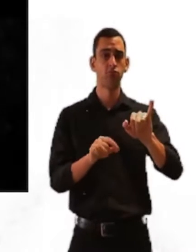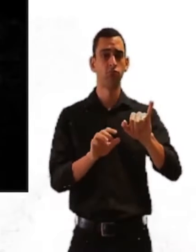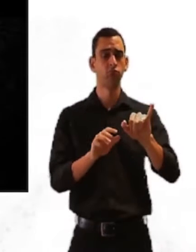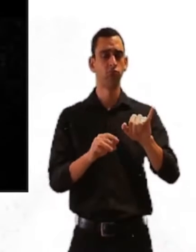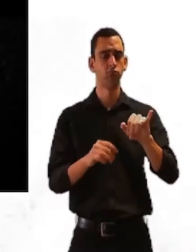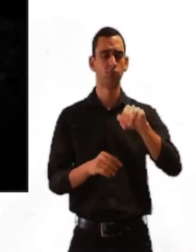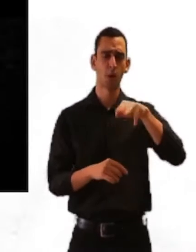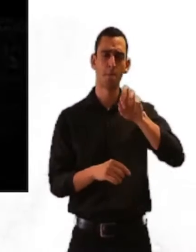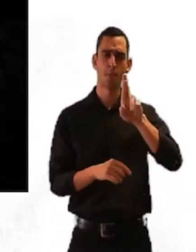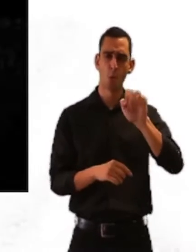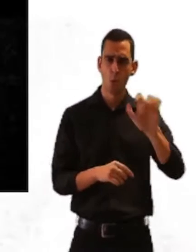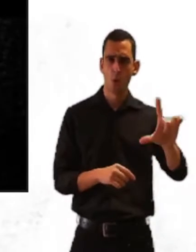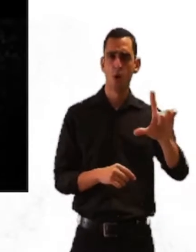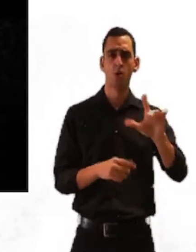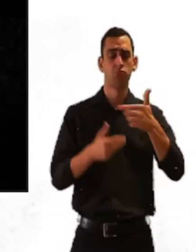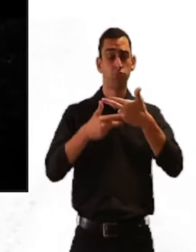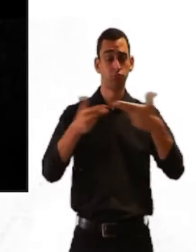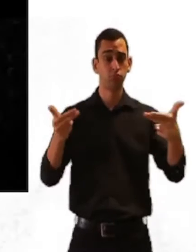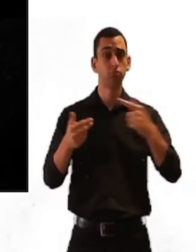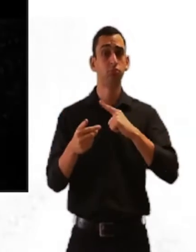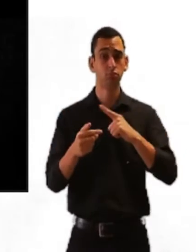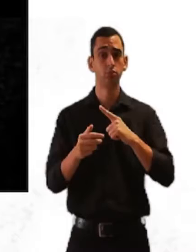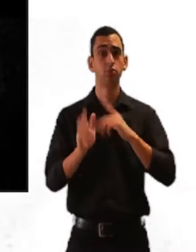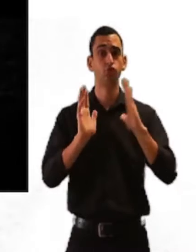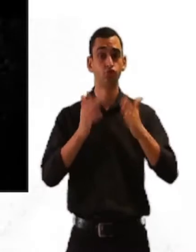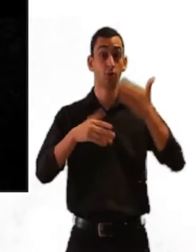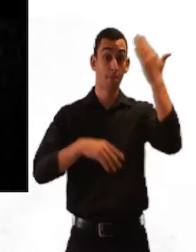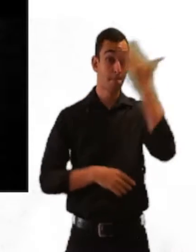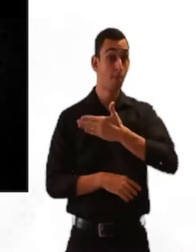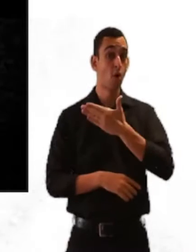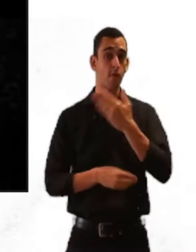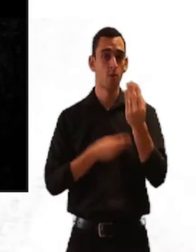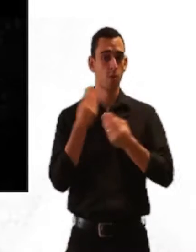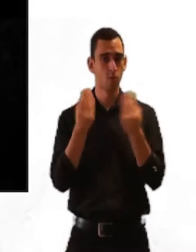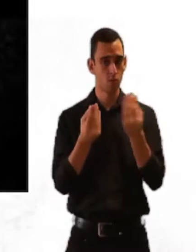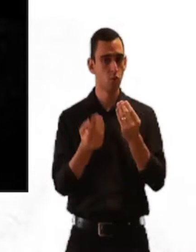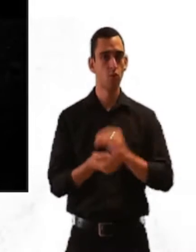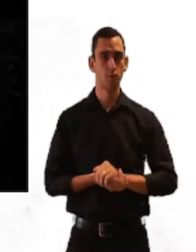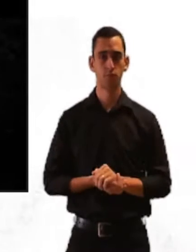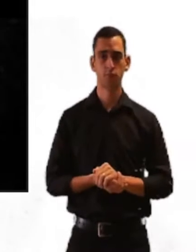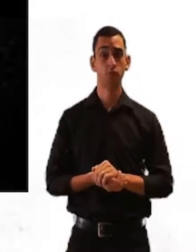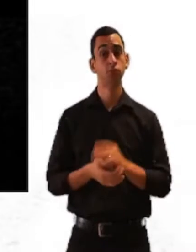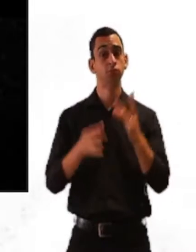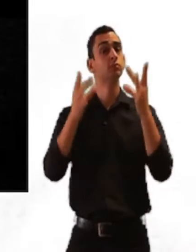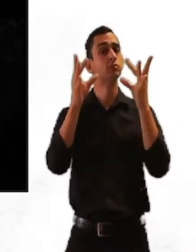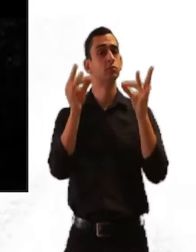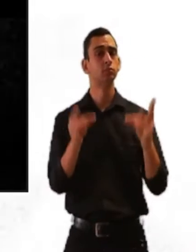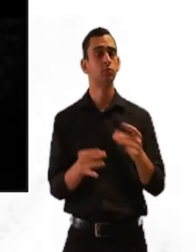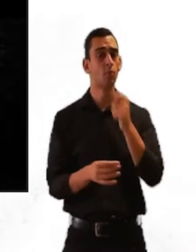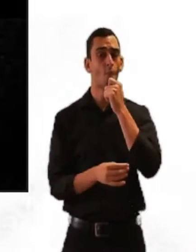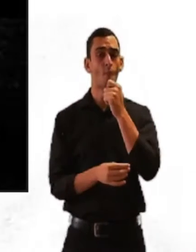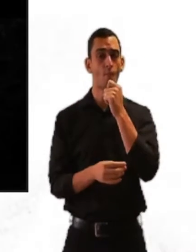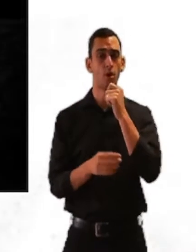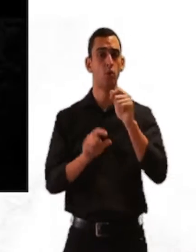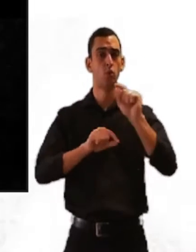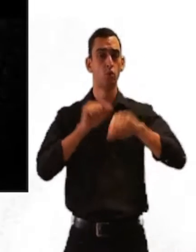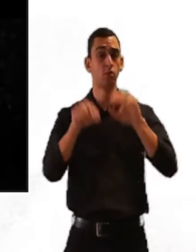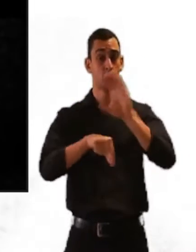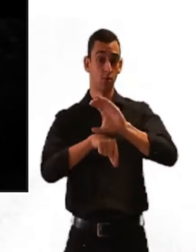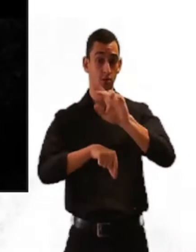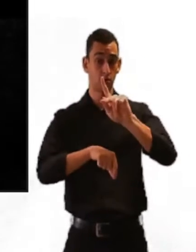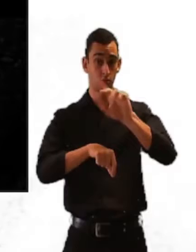legítimos. Então, aqui está tratando dos meios de prova, ainda que não especificados neste código, para provar